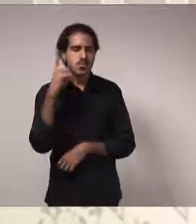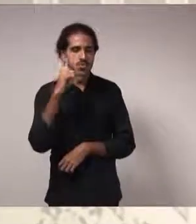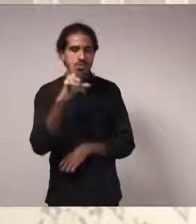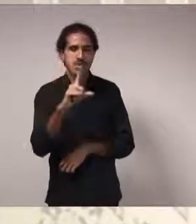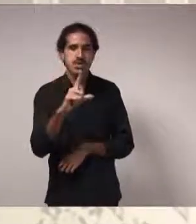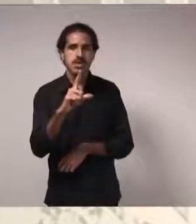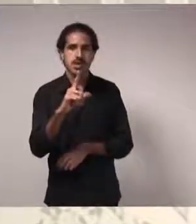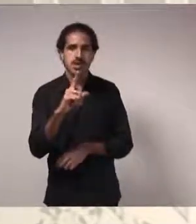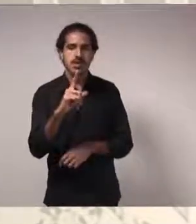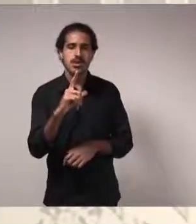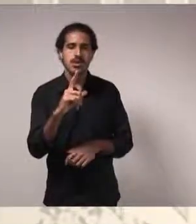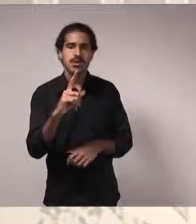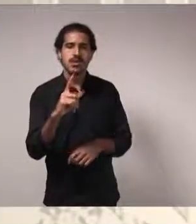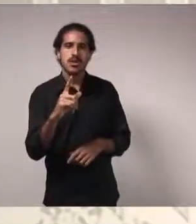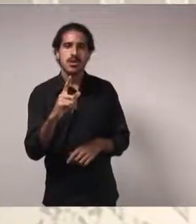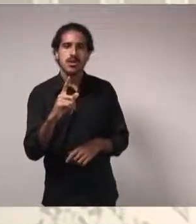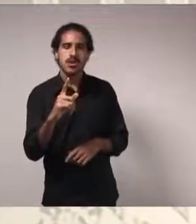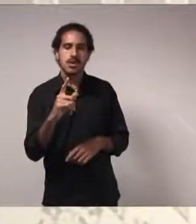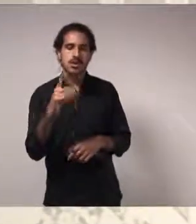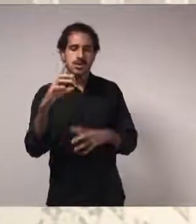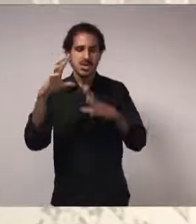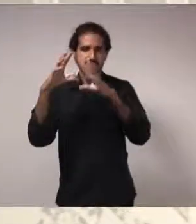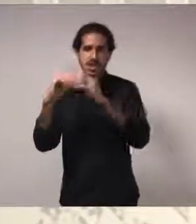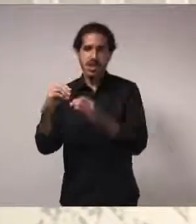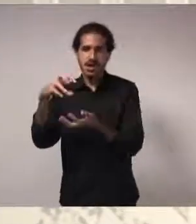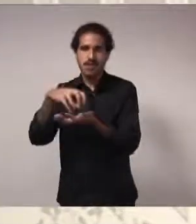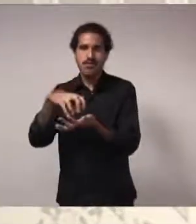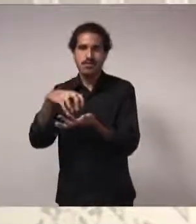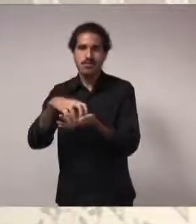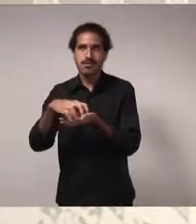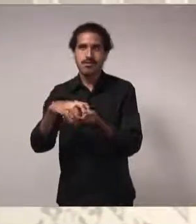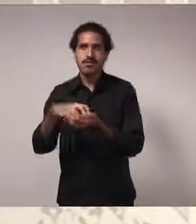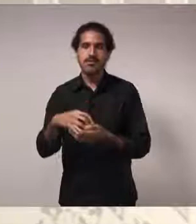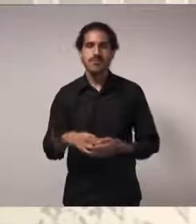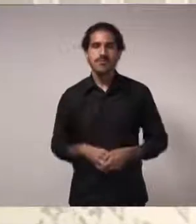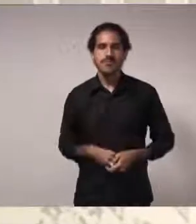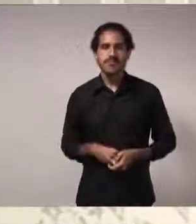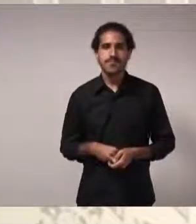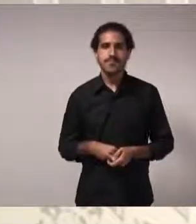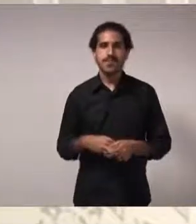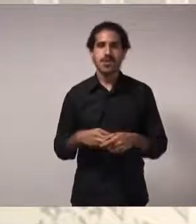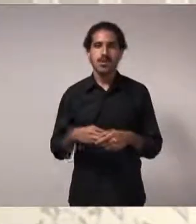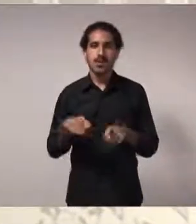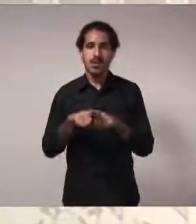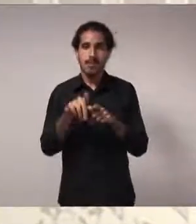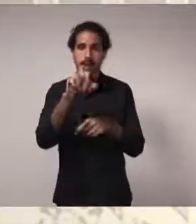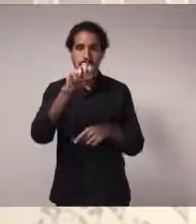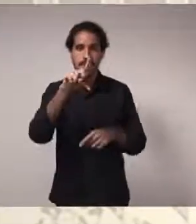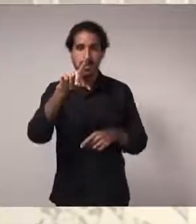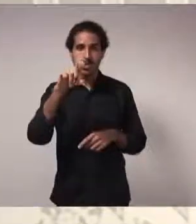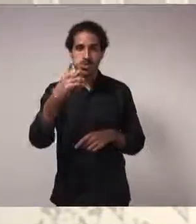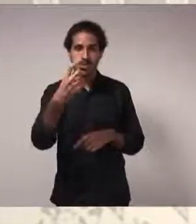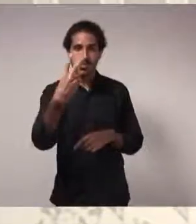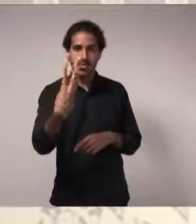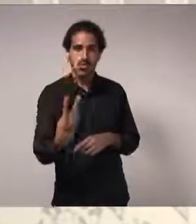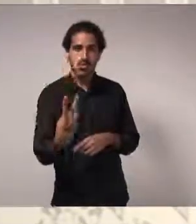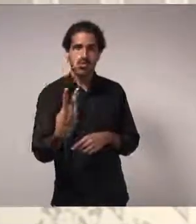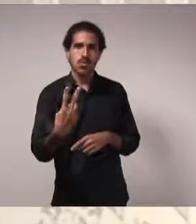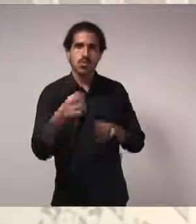a gente pudesse fazer o desligamento da central no edifício principal, né? E também no anexo 2, com um